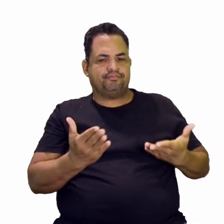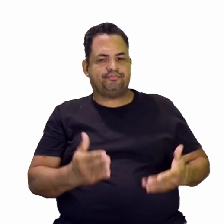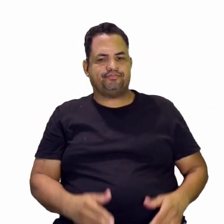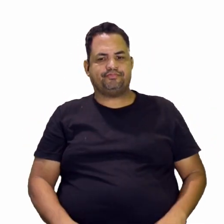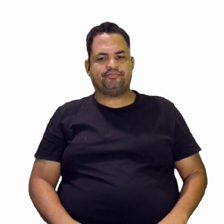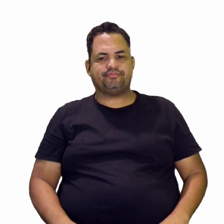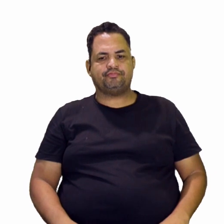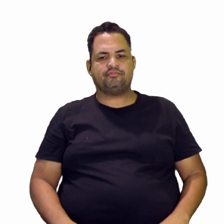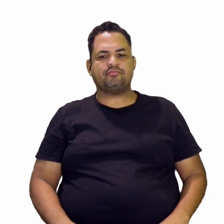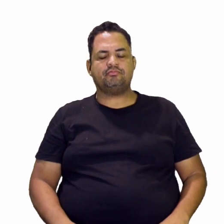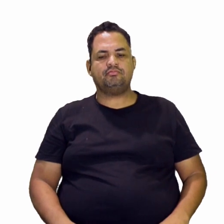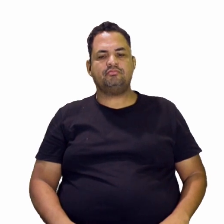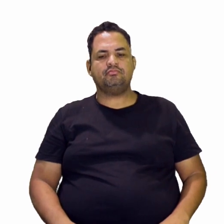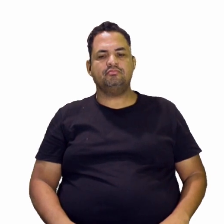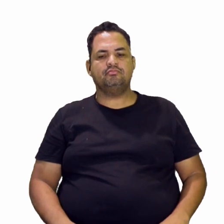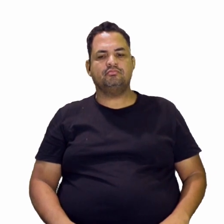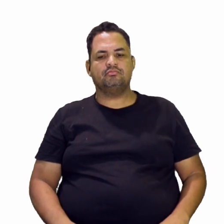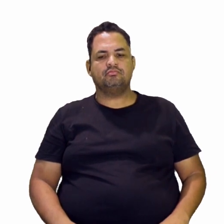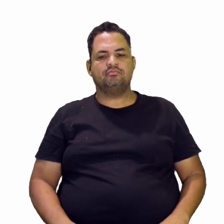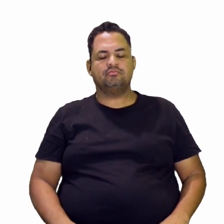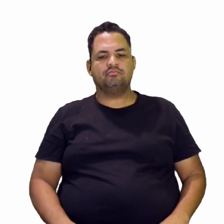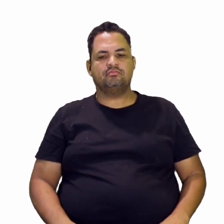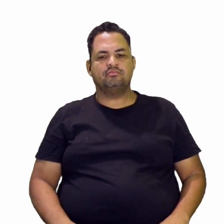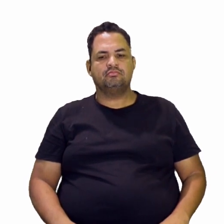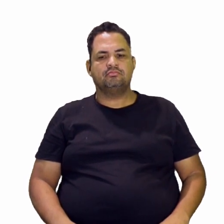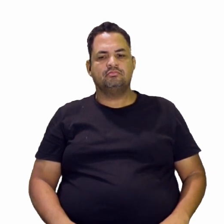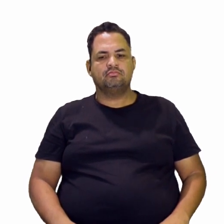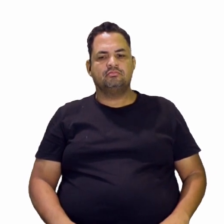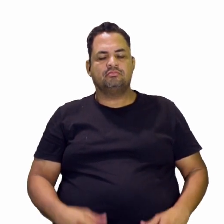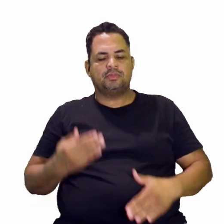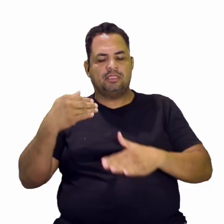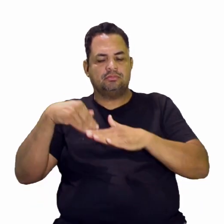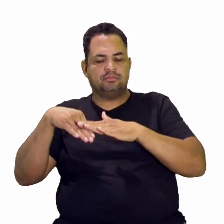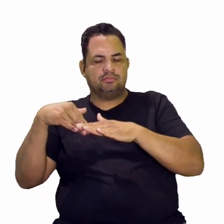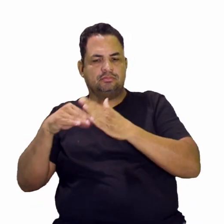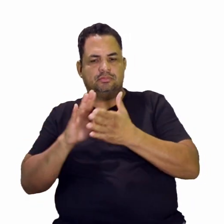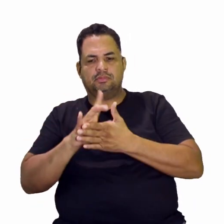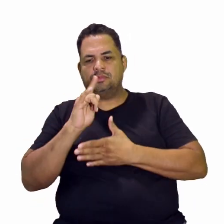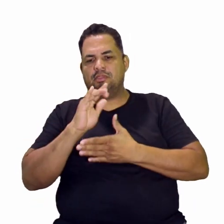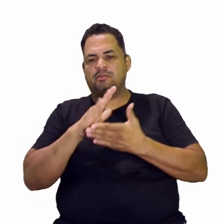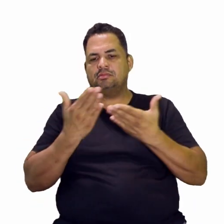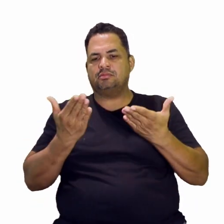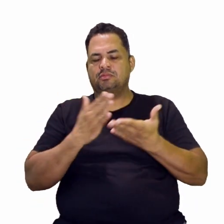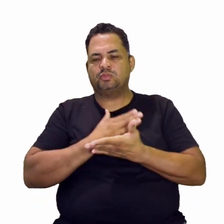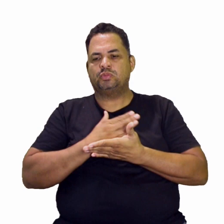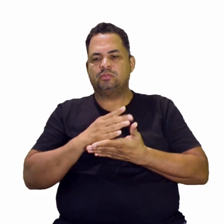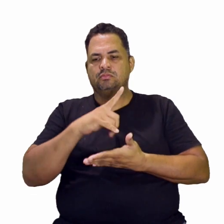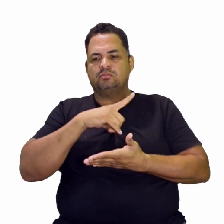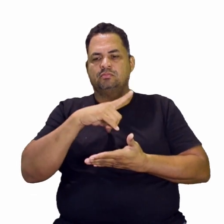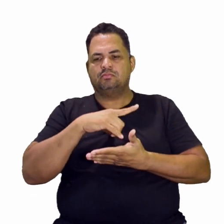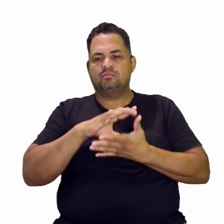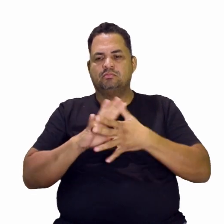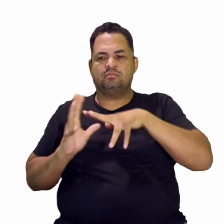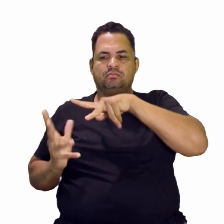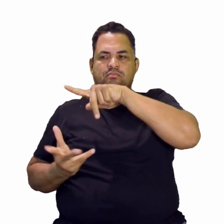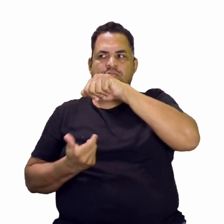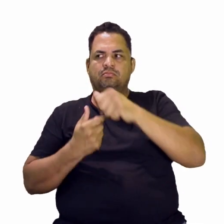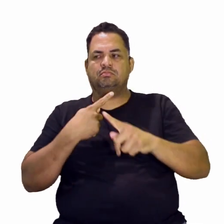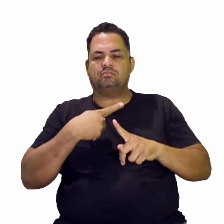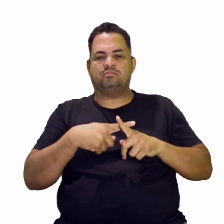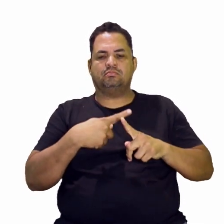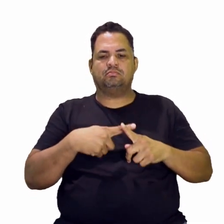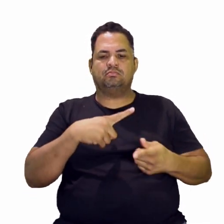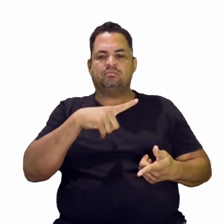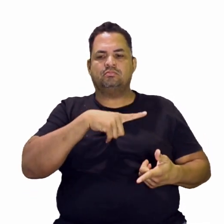hipótese heterotrófica, nos corpos hídricos, né, os acúmulos de água que estavam começando ali a ter na face da Terra. Por quê? Porque